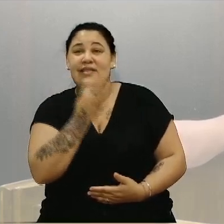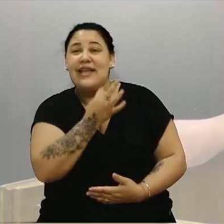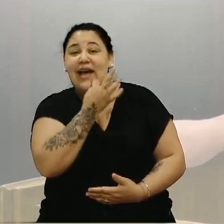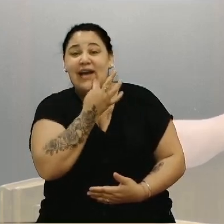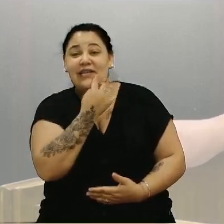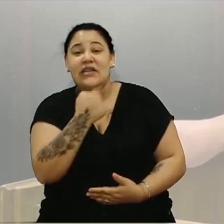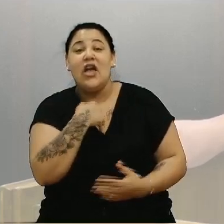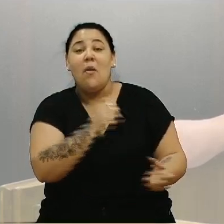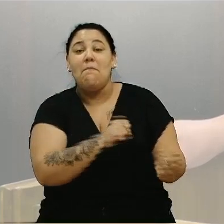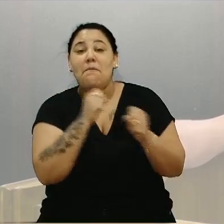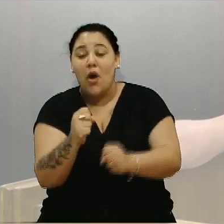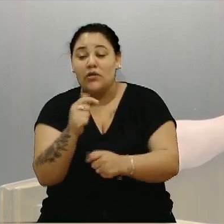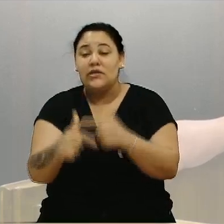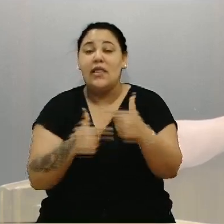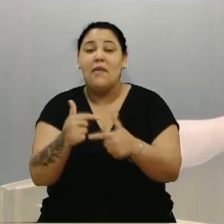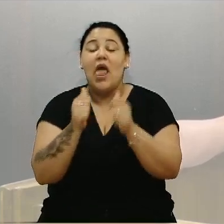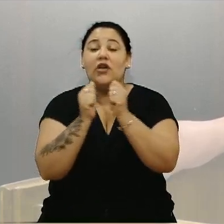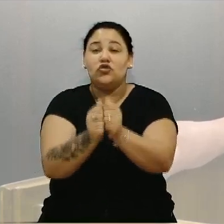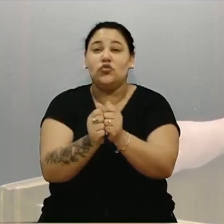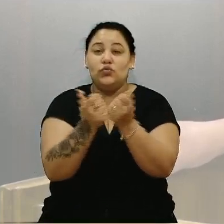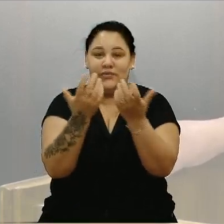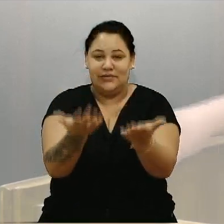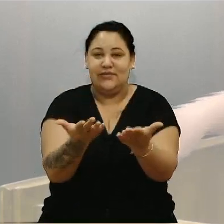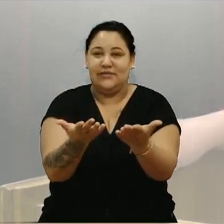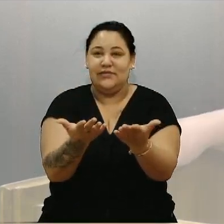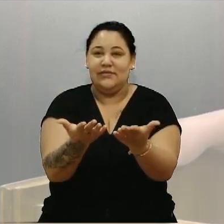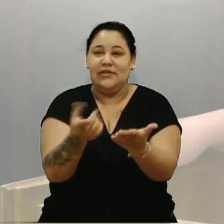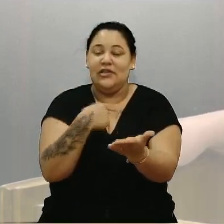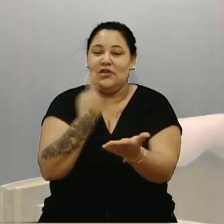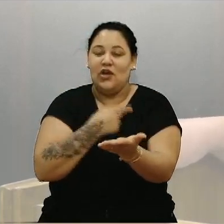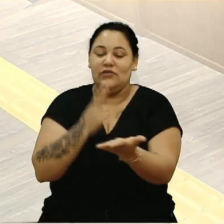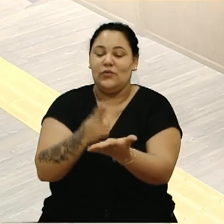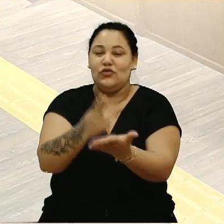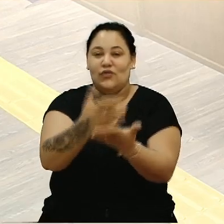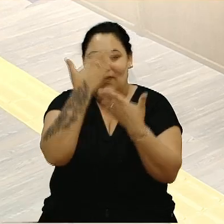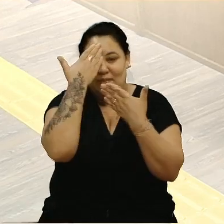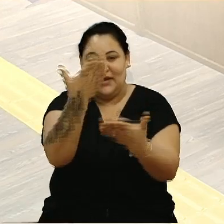possa trabalhar juntas. E assim seguiremos. Muito obrigada.